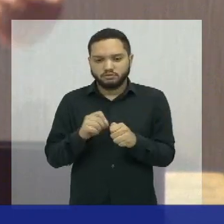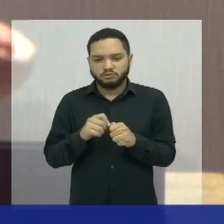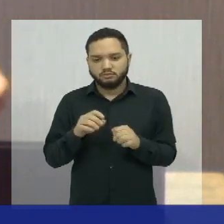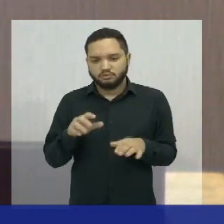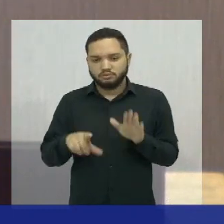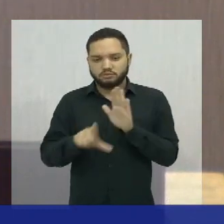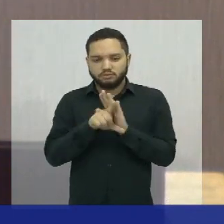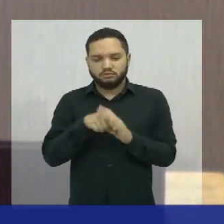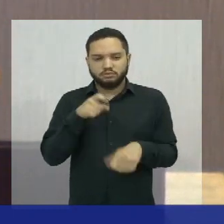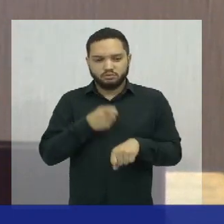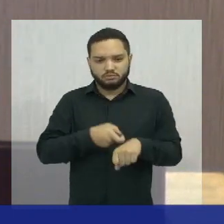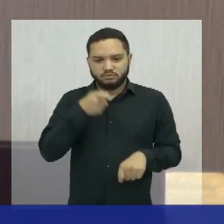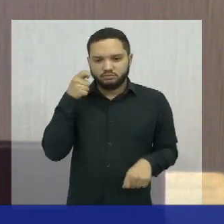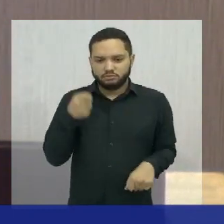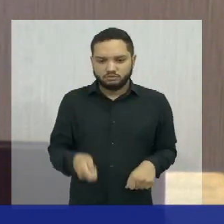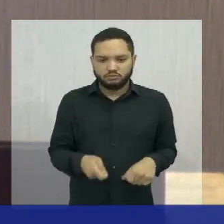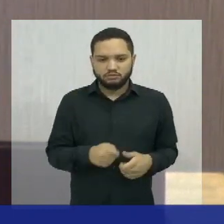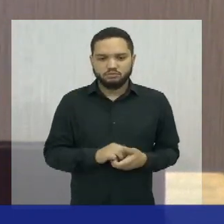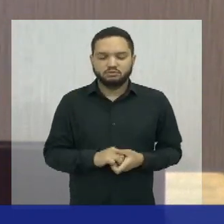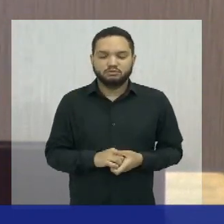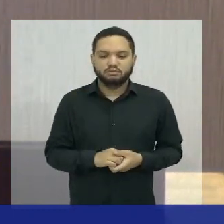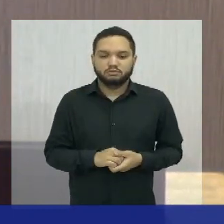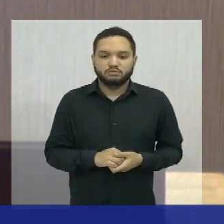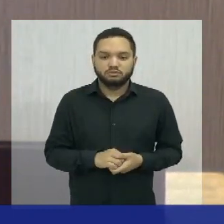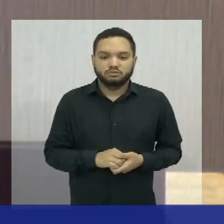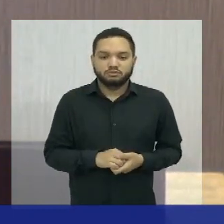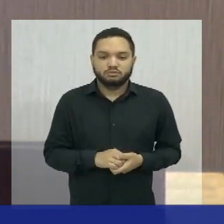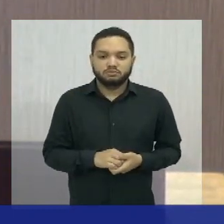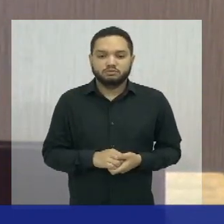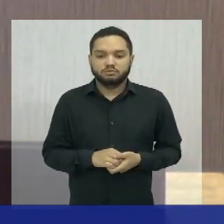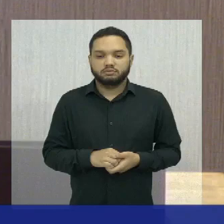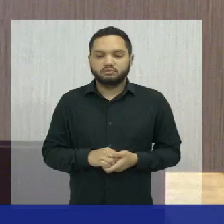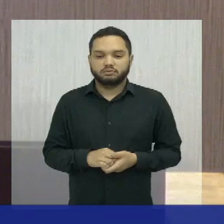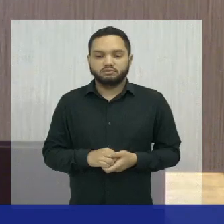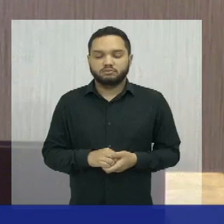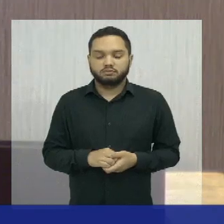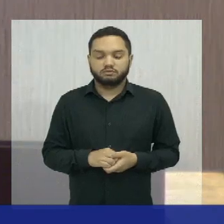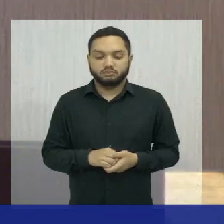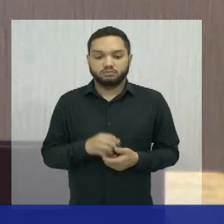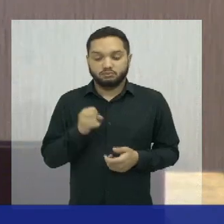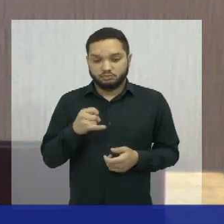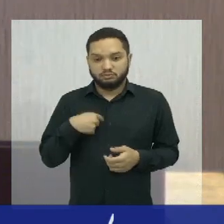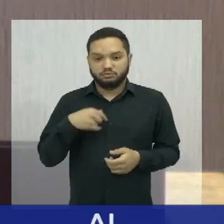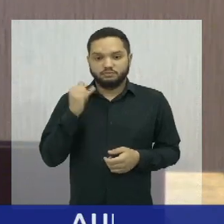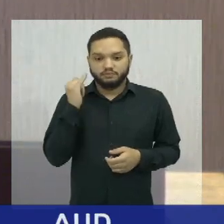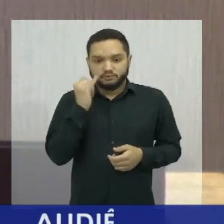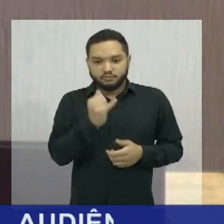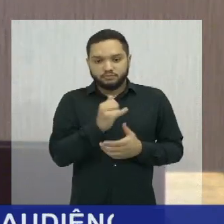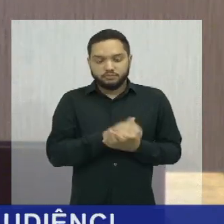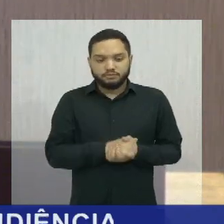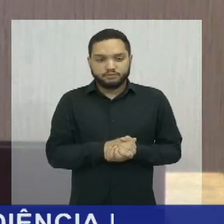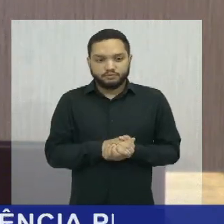leis são duras para isso, para que eu possa informar. Professor Alexandre, 4 minutos. Se eu informo, obrigado.